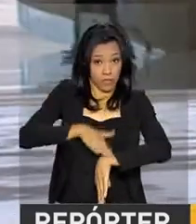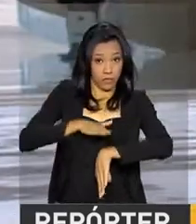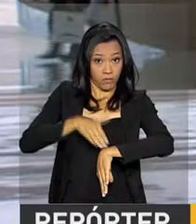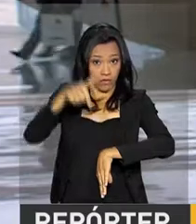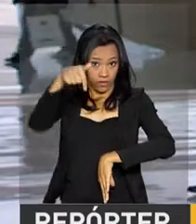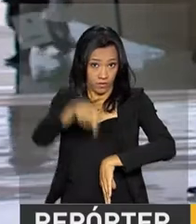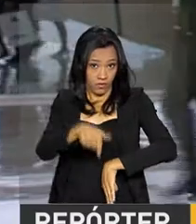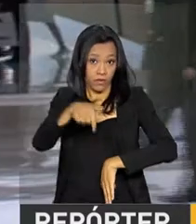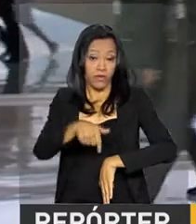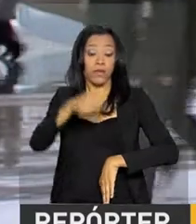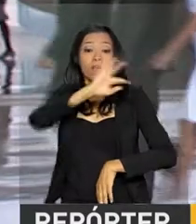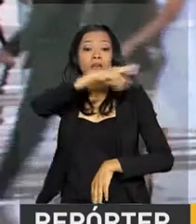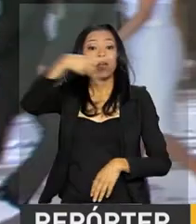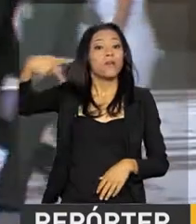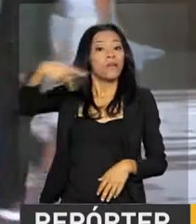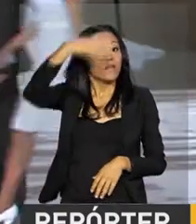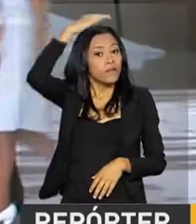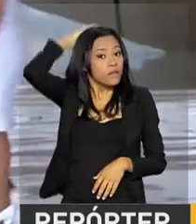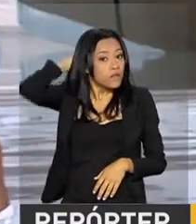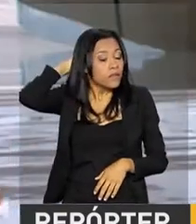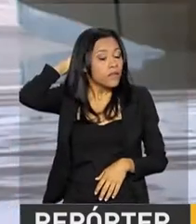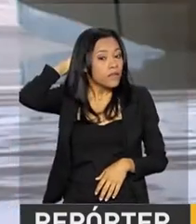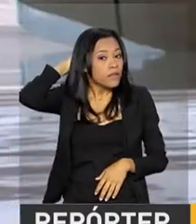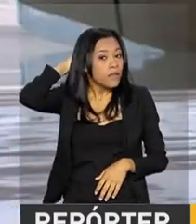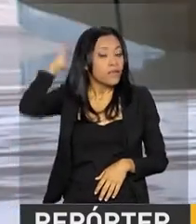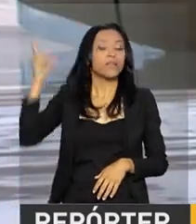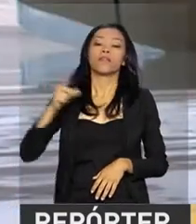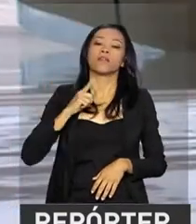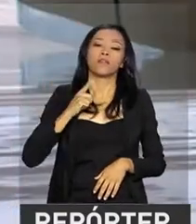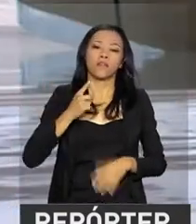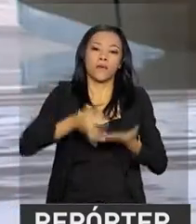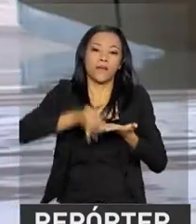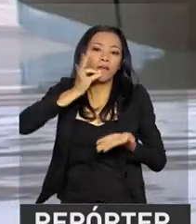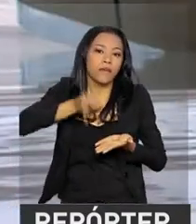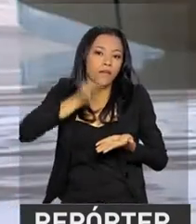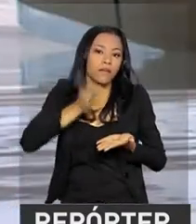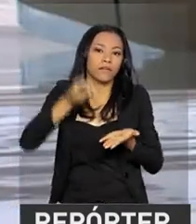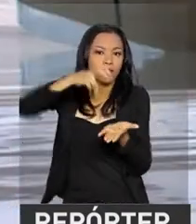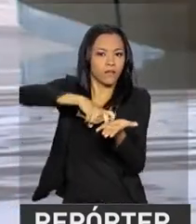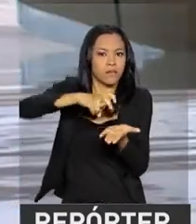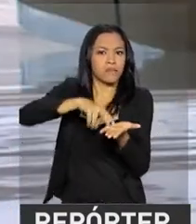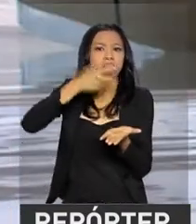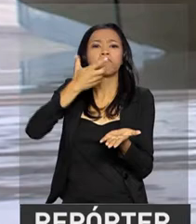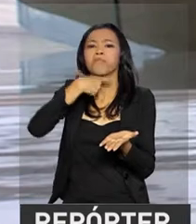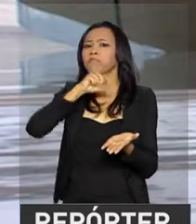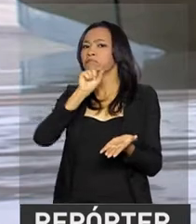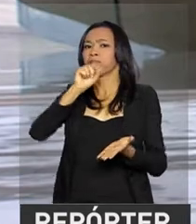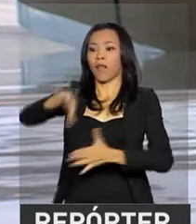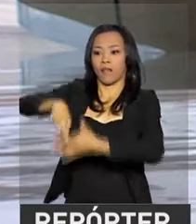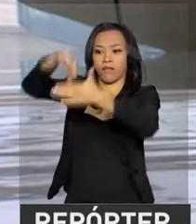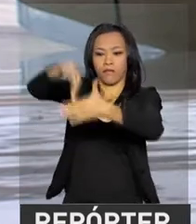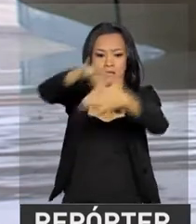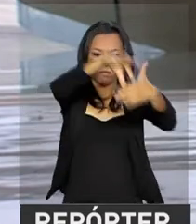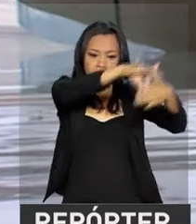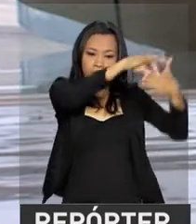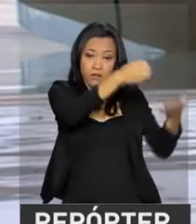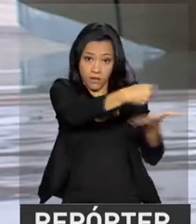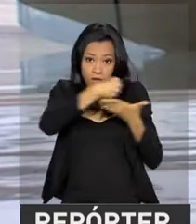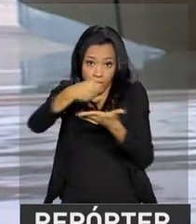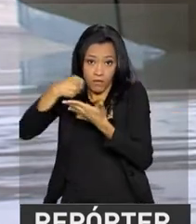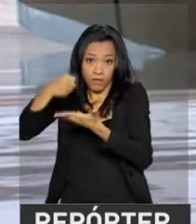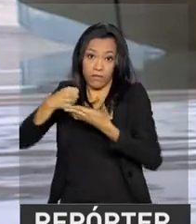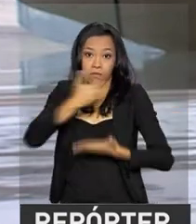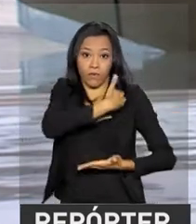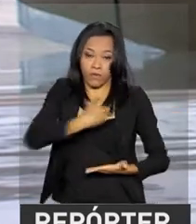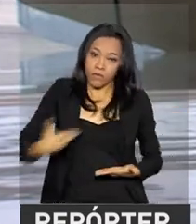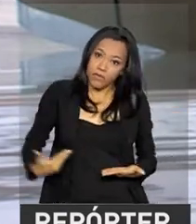o presidente Michel Temer oferece um café da manhã a líderes de partidos da base aliada do governo na